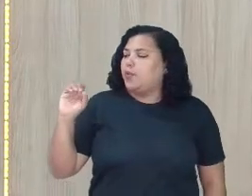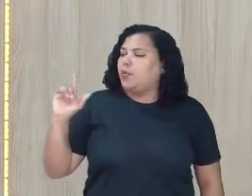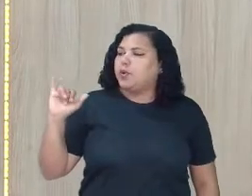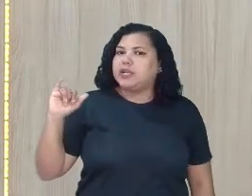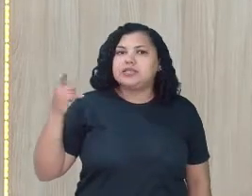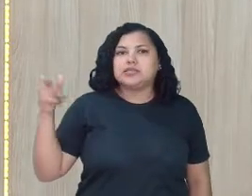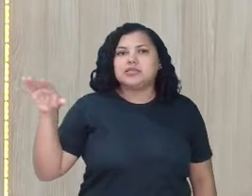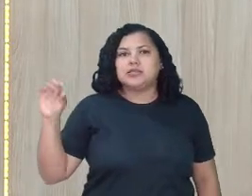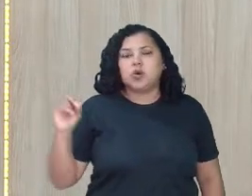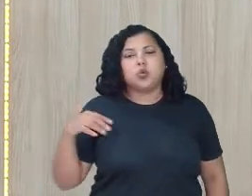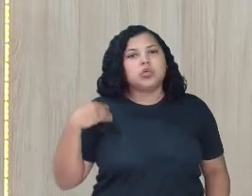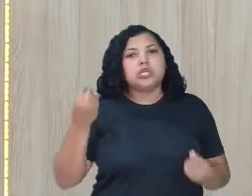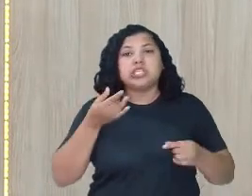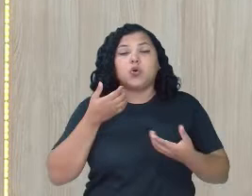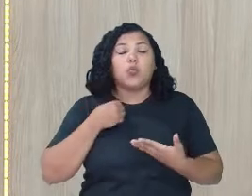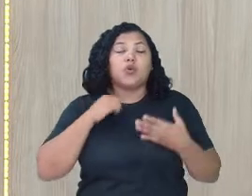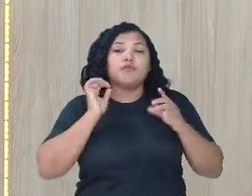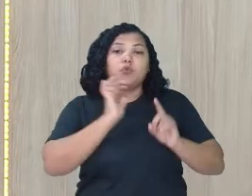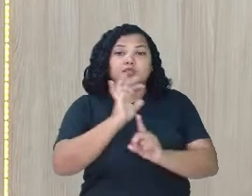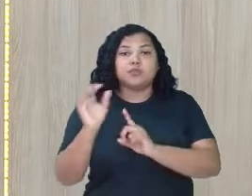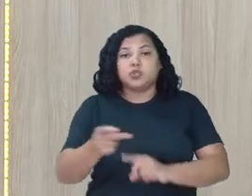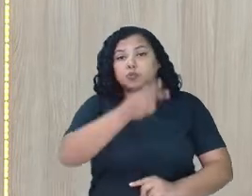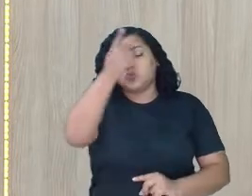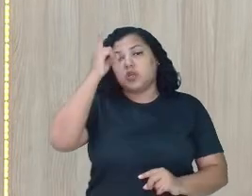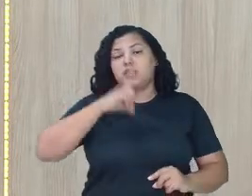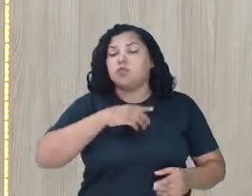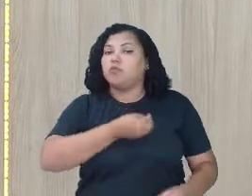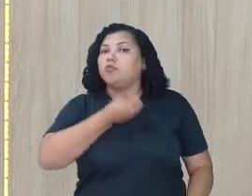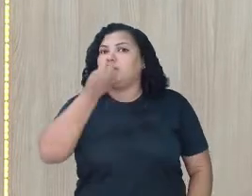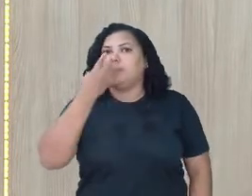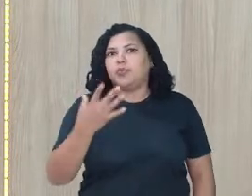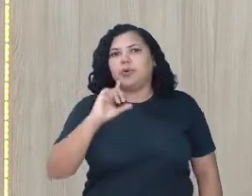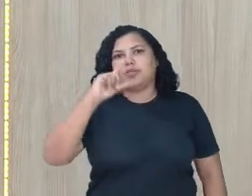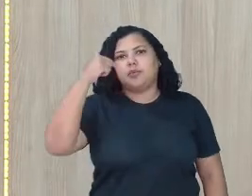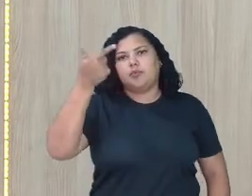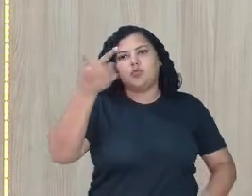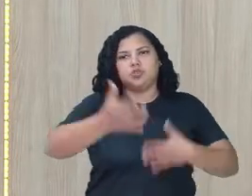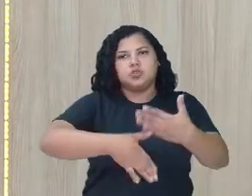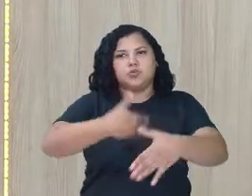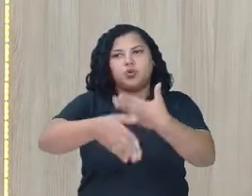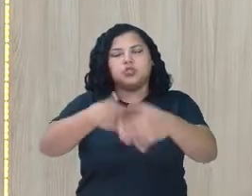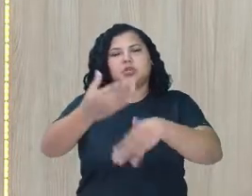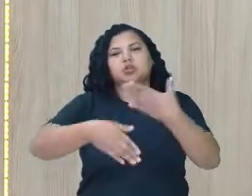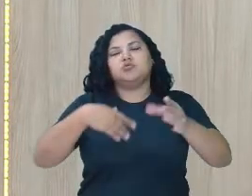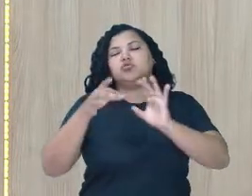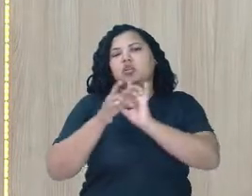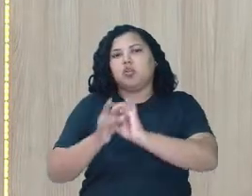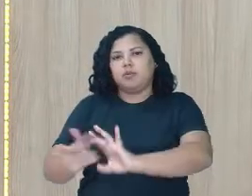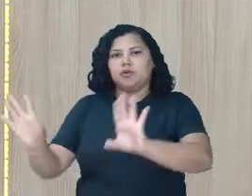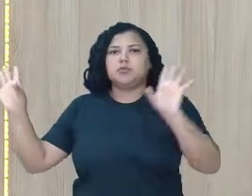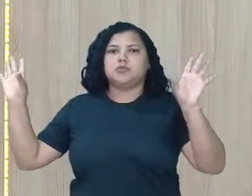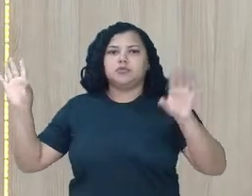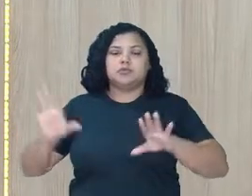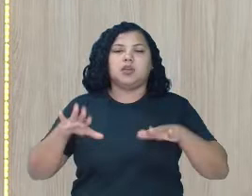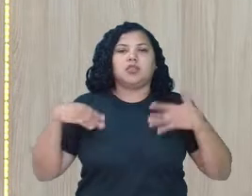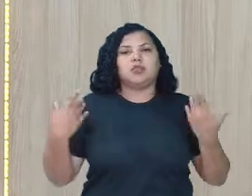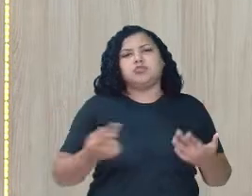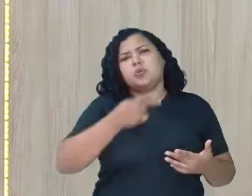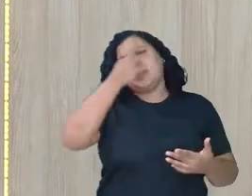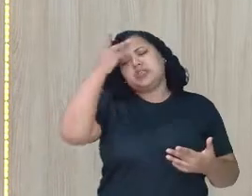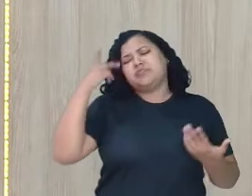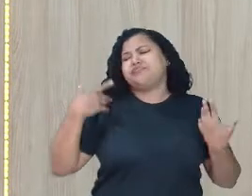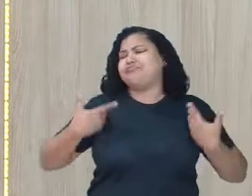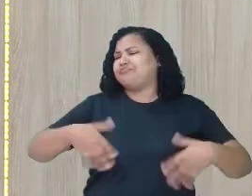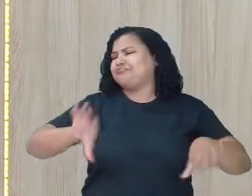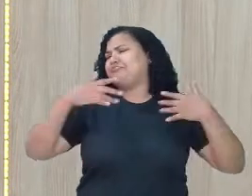contribuiu para que elas pudessem ter uma vida digna, né, depois desse processo de abolição. Então, elas foram jogadas à sua